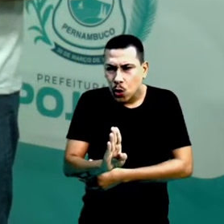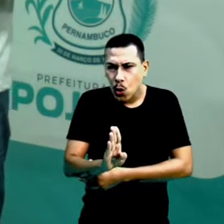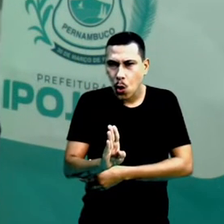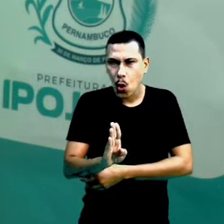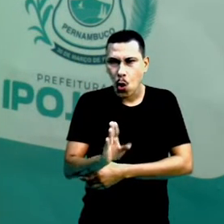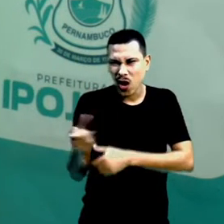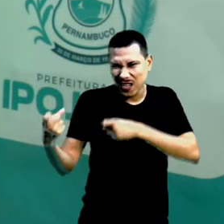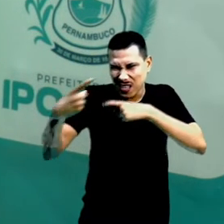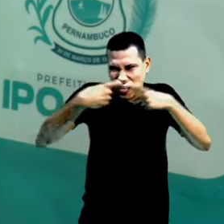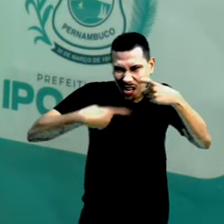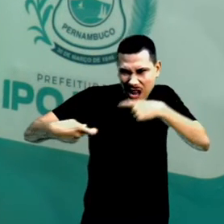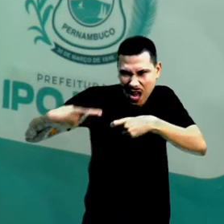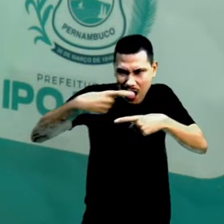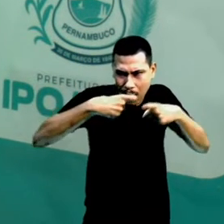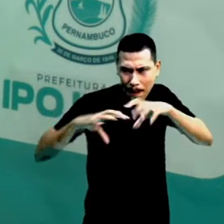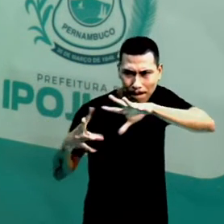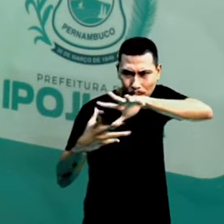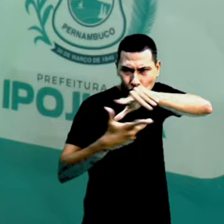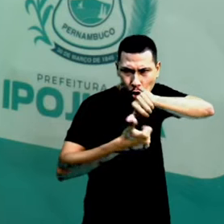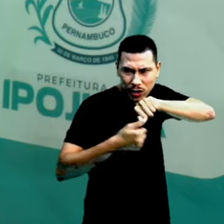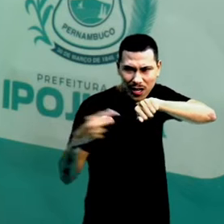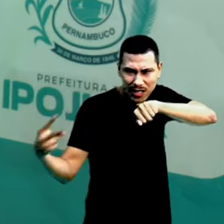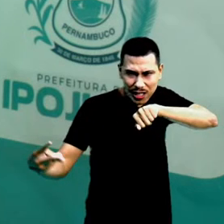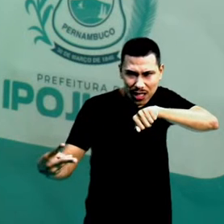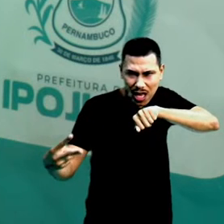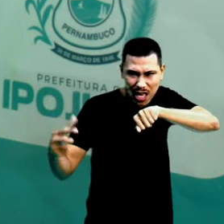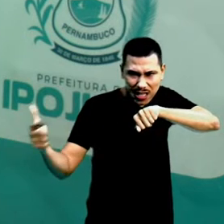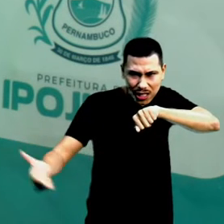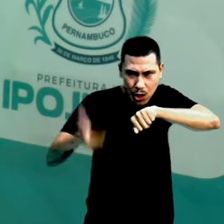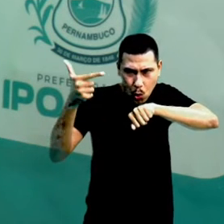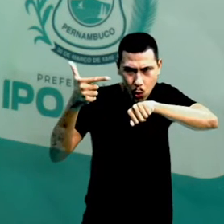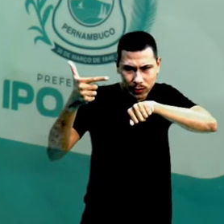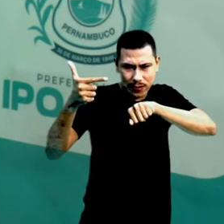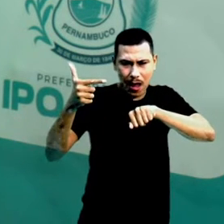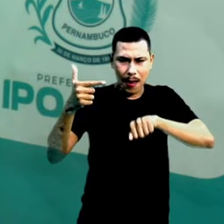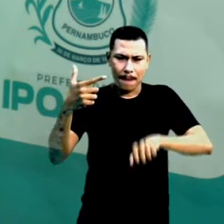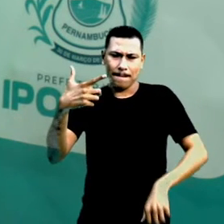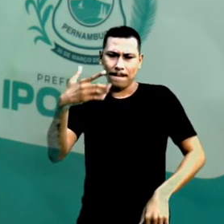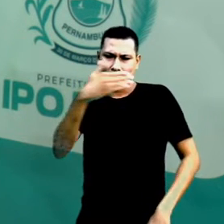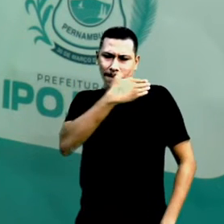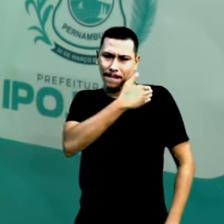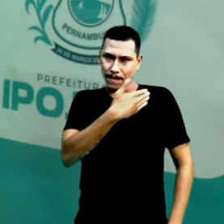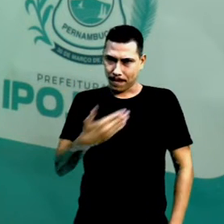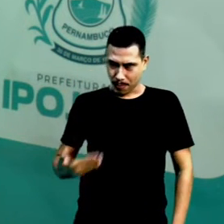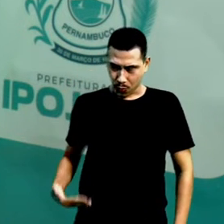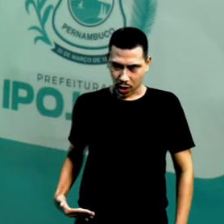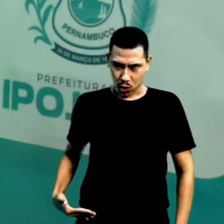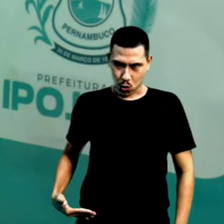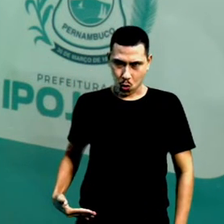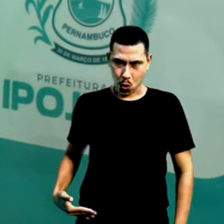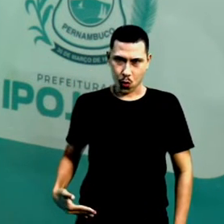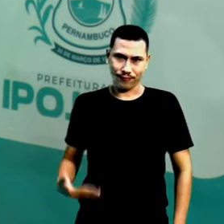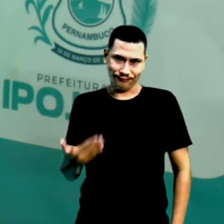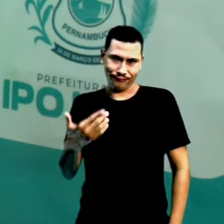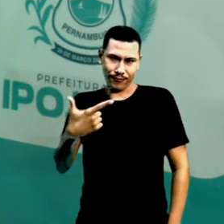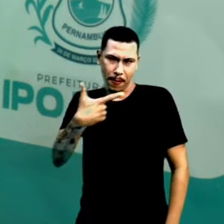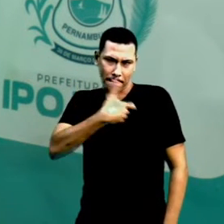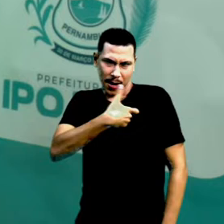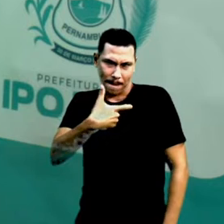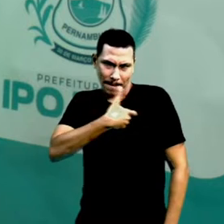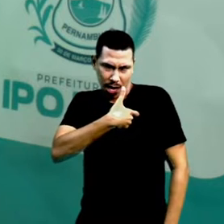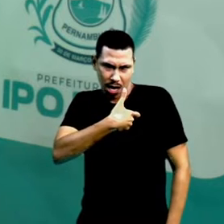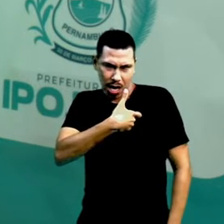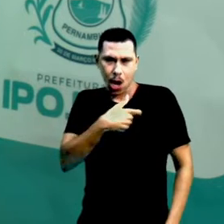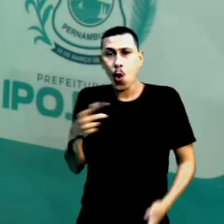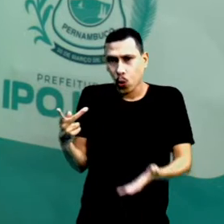tá? Durante o período em que o Vargas estava no governo do Brasil, vai ocorrer a chamada Segunda Guerra